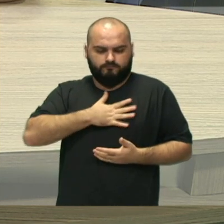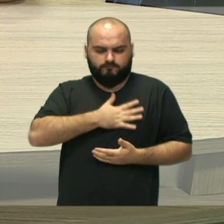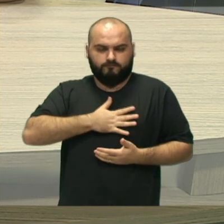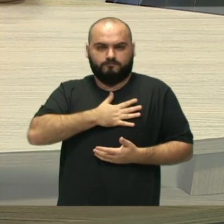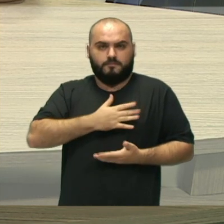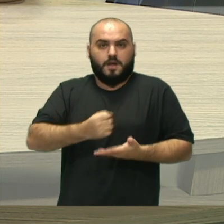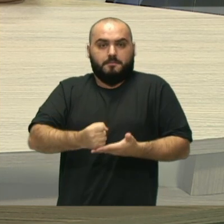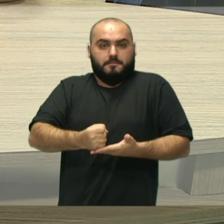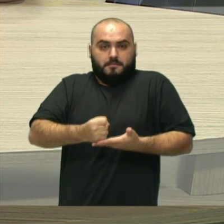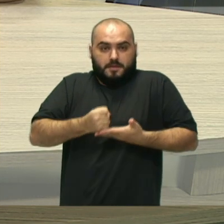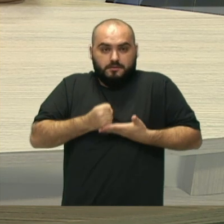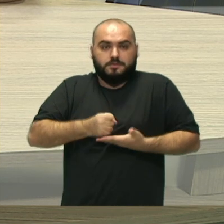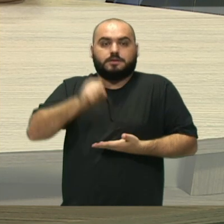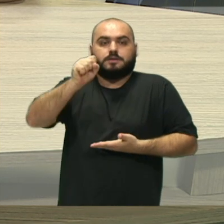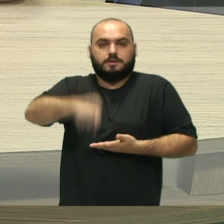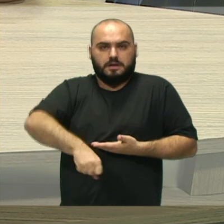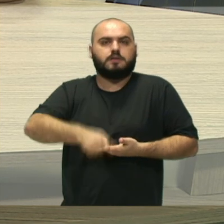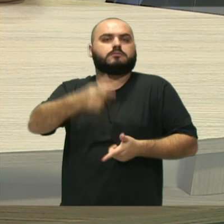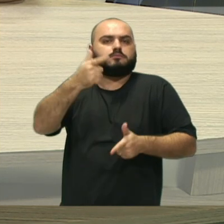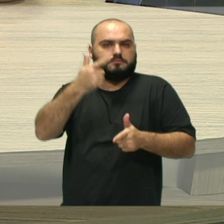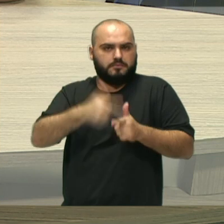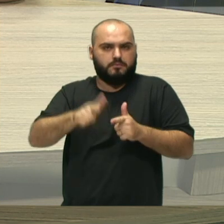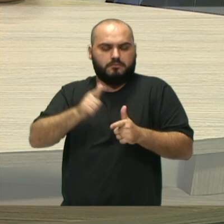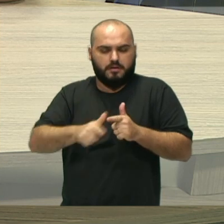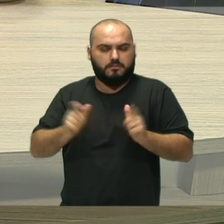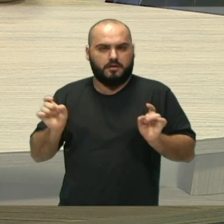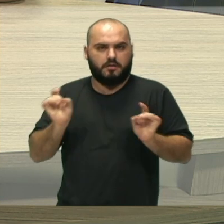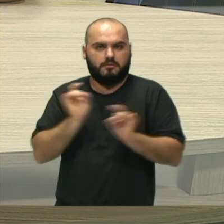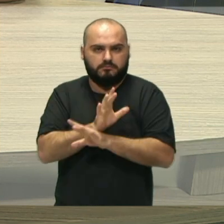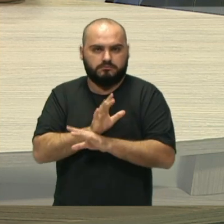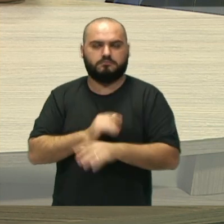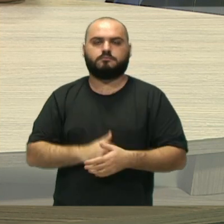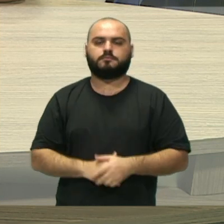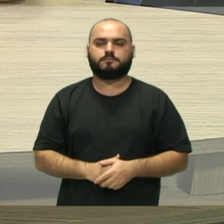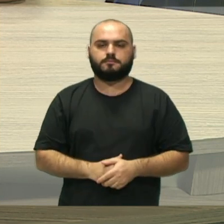ajudar bastante a enfrentar essa situação agora. Uma das